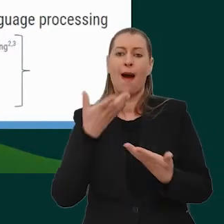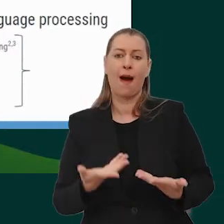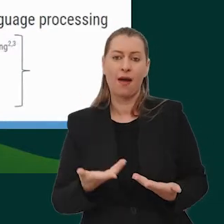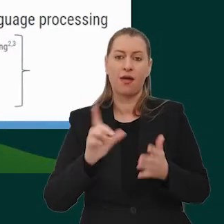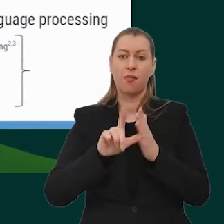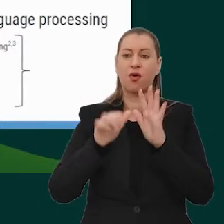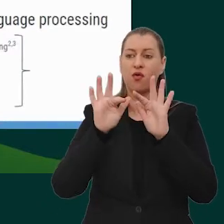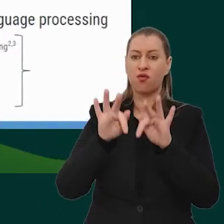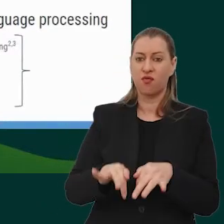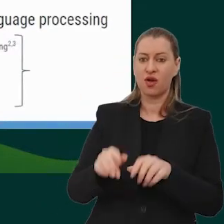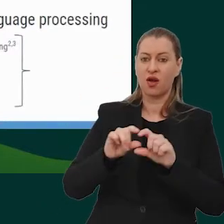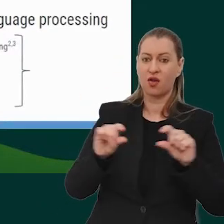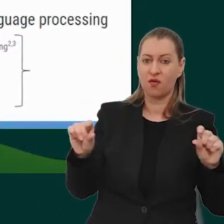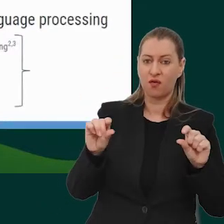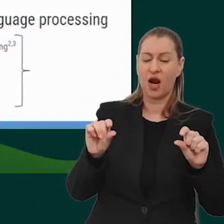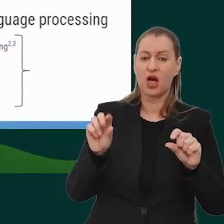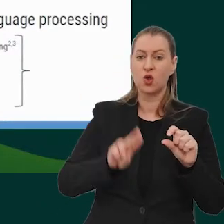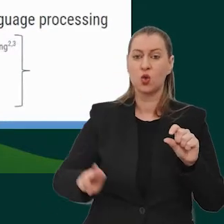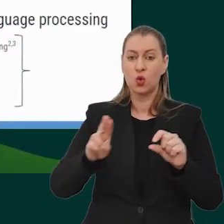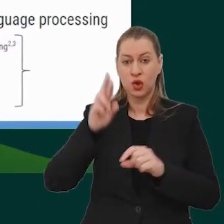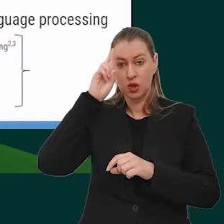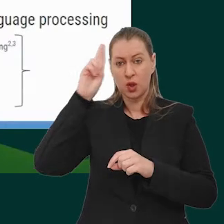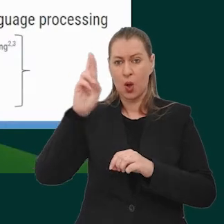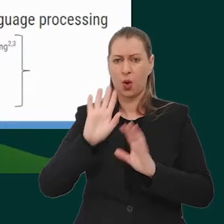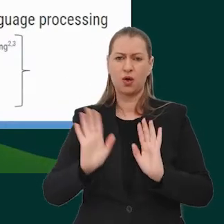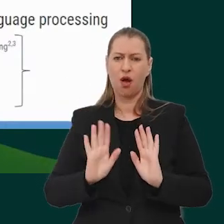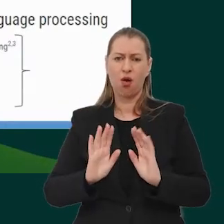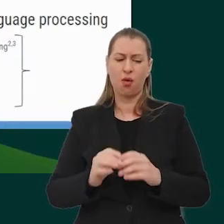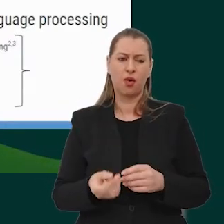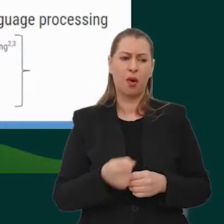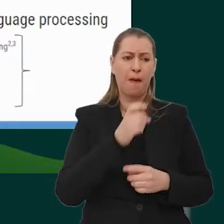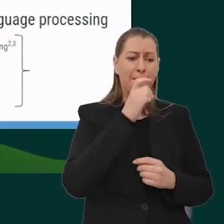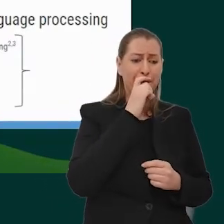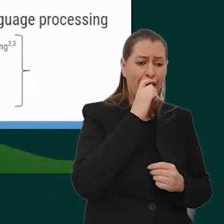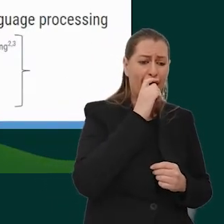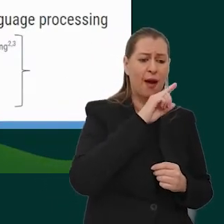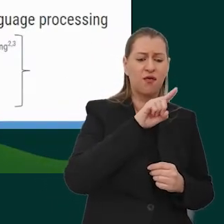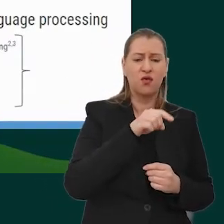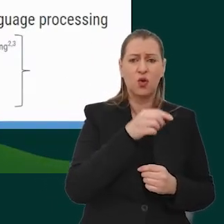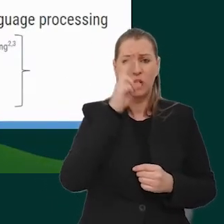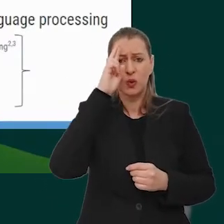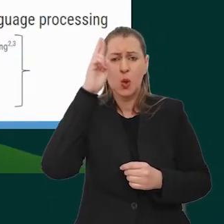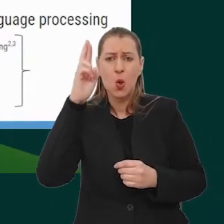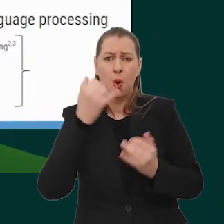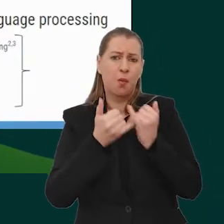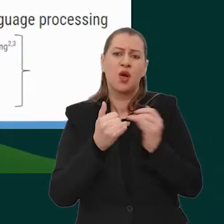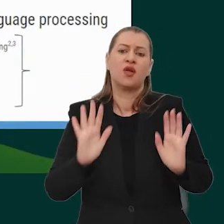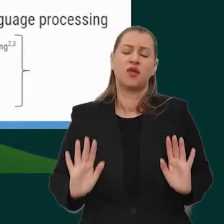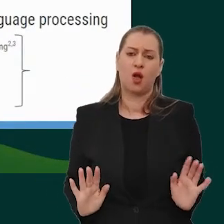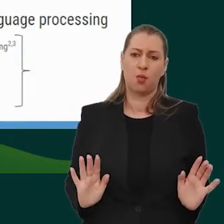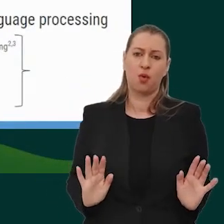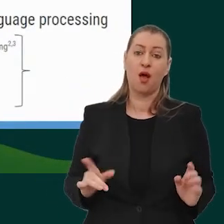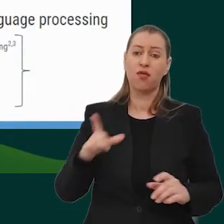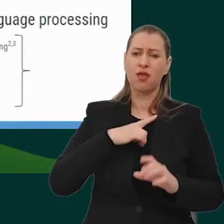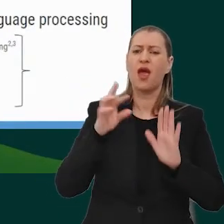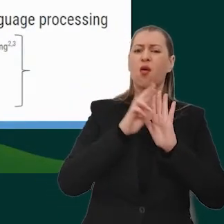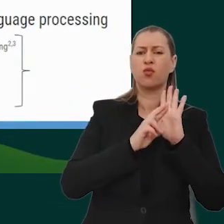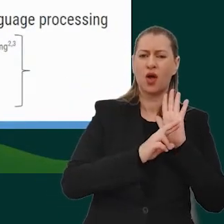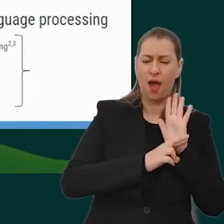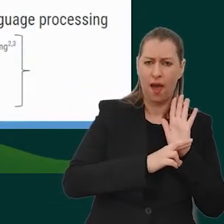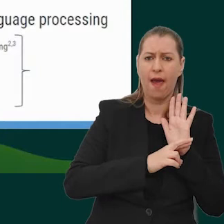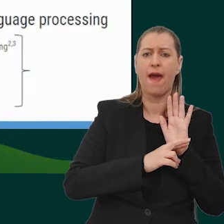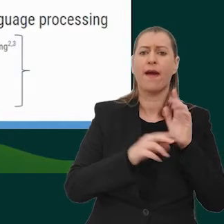daí no final da frase utiliza senhor. Não, a gente pai, o senhor, né? Então, existem algumas regras